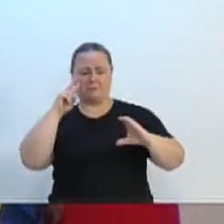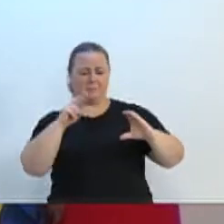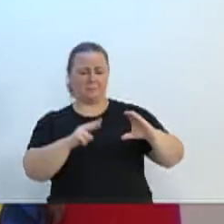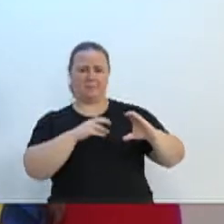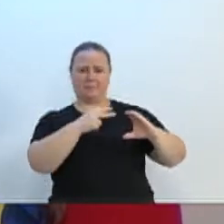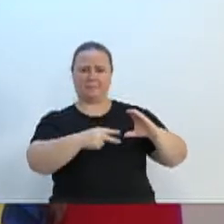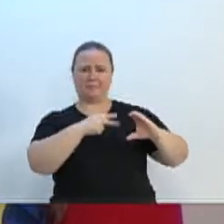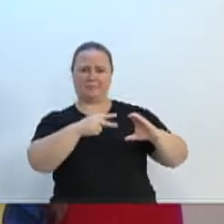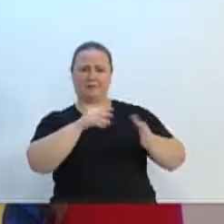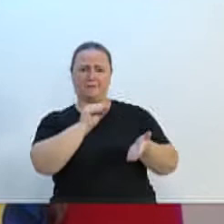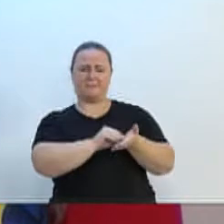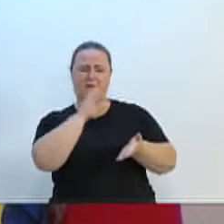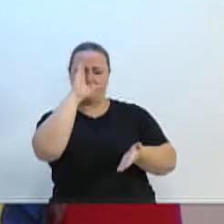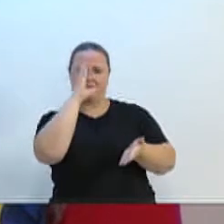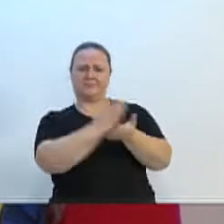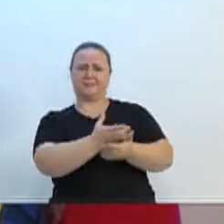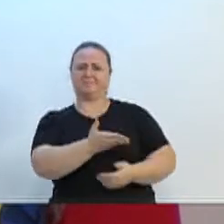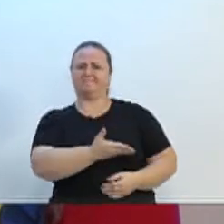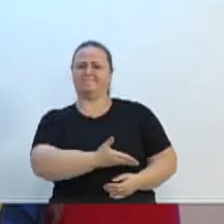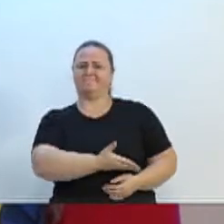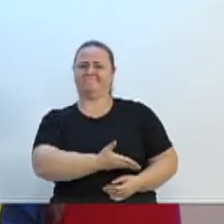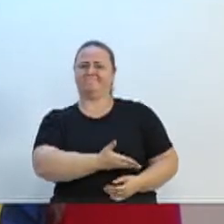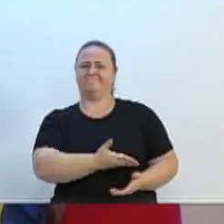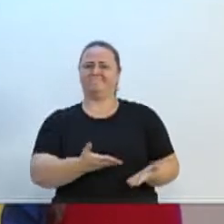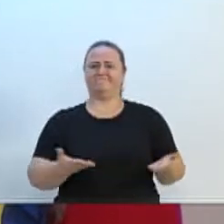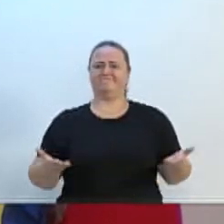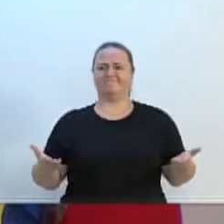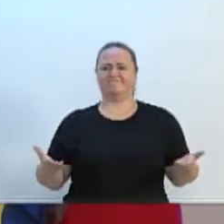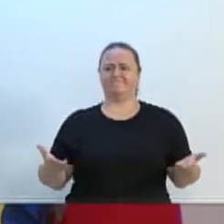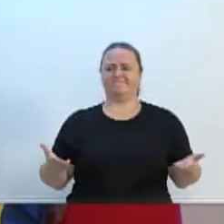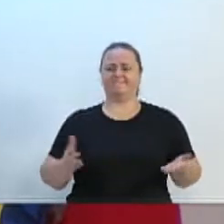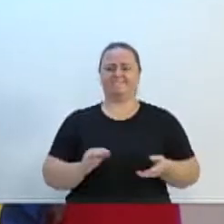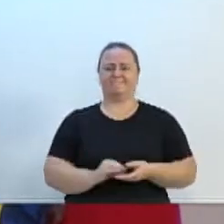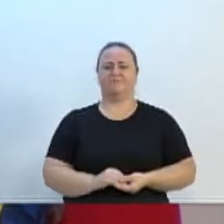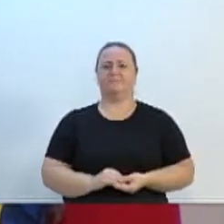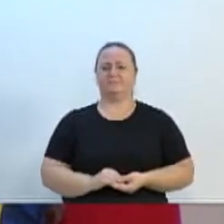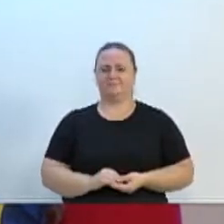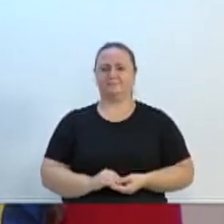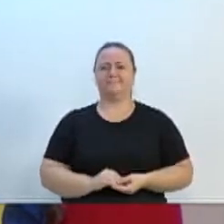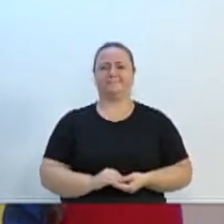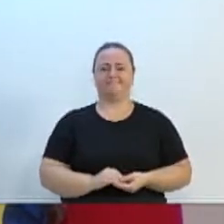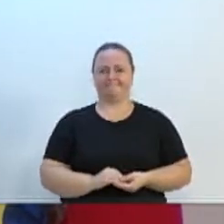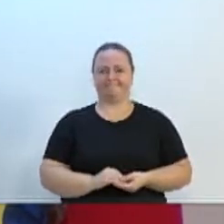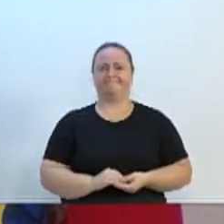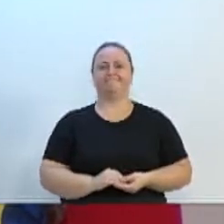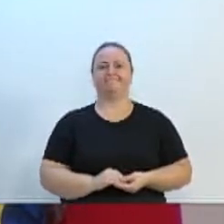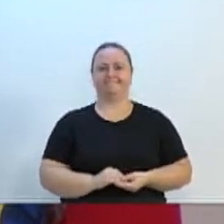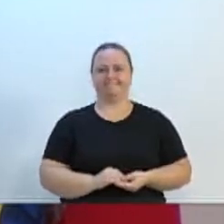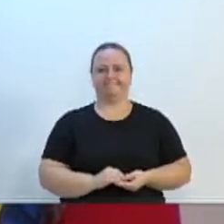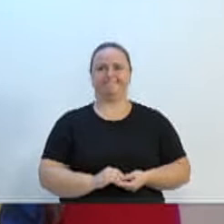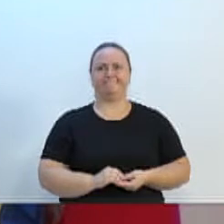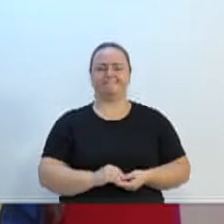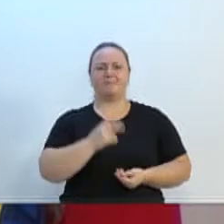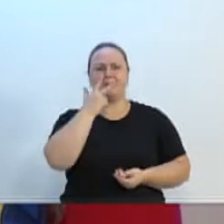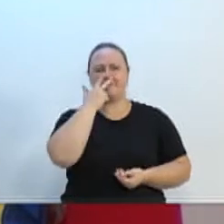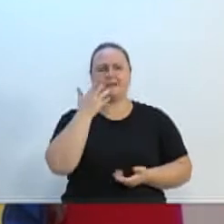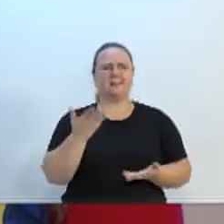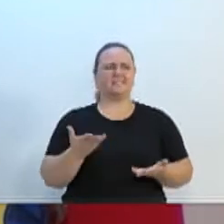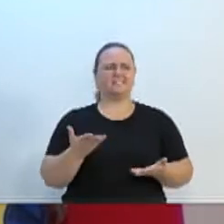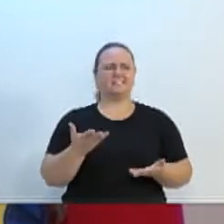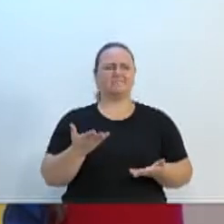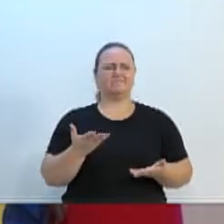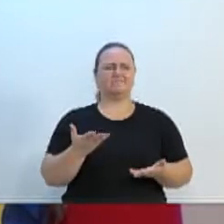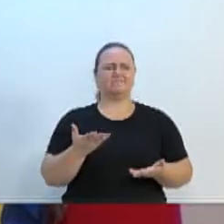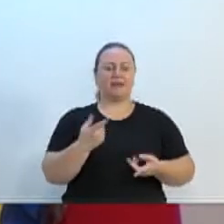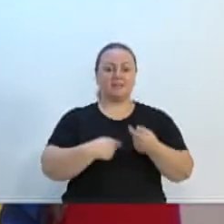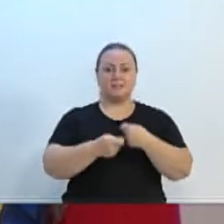Nós acabamos manchando aí algumas questões de ordem administrativas.